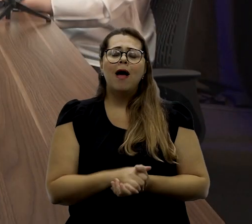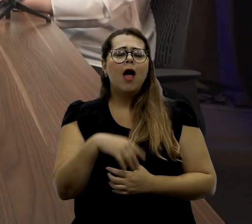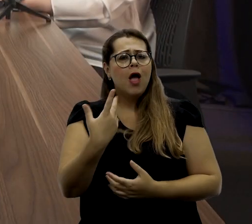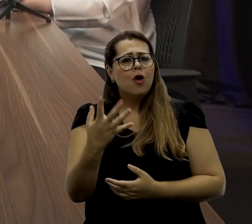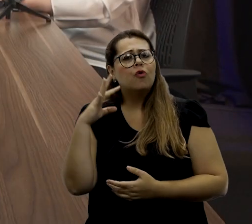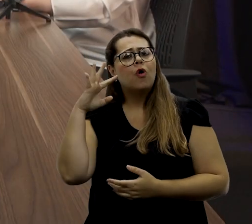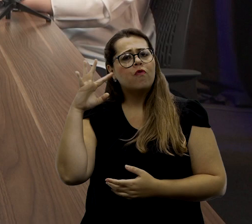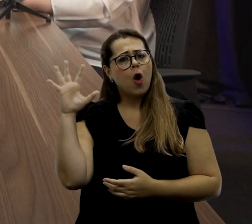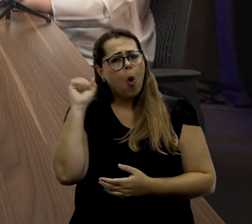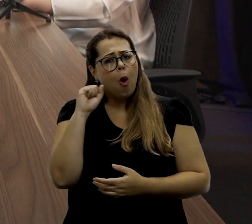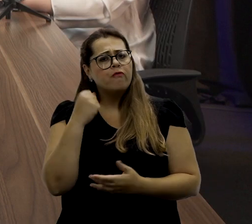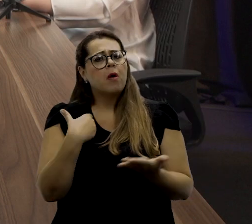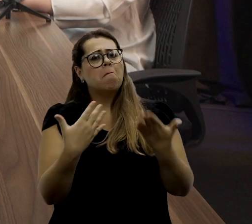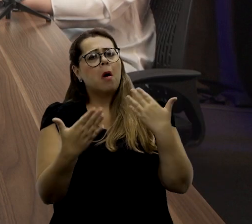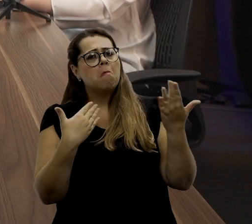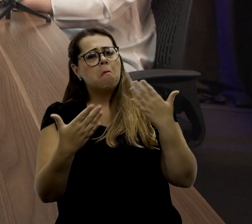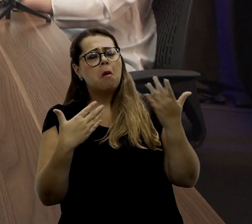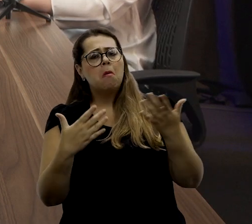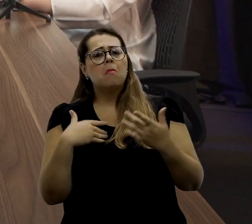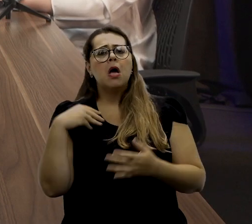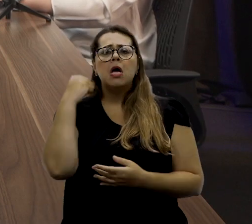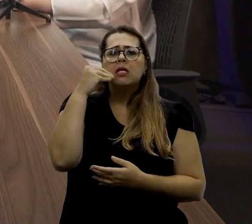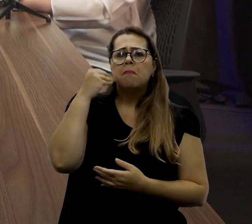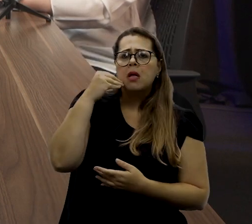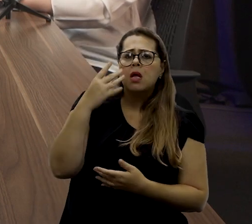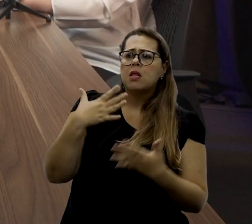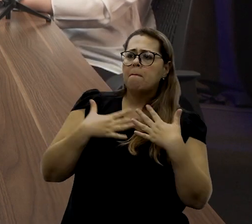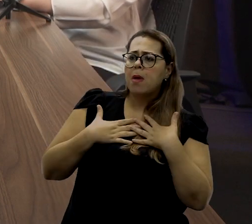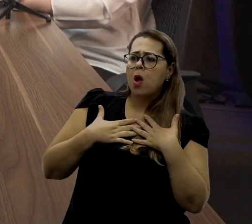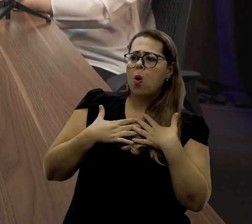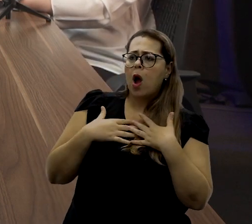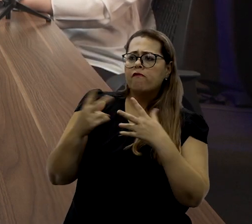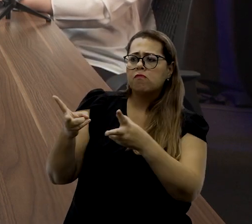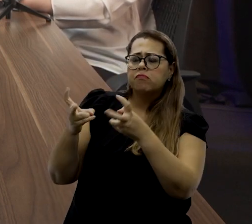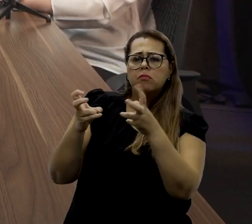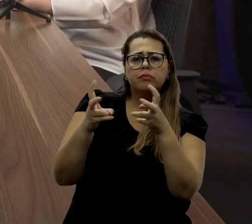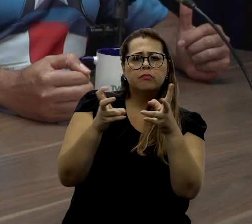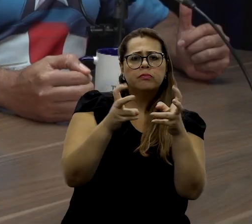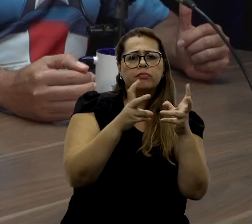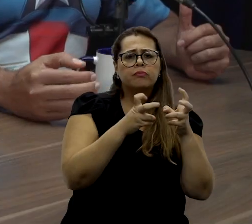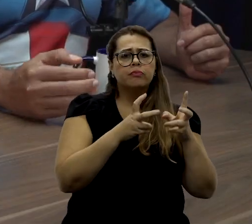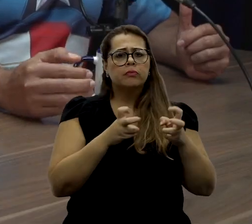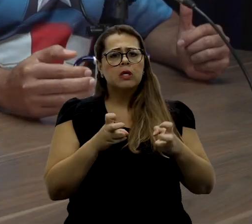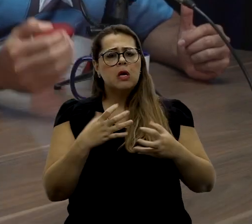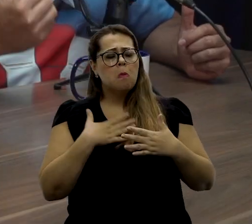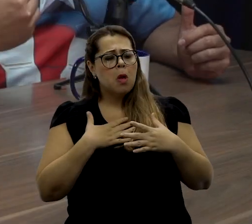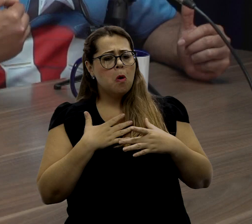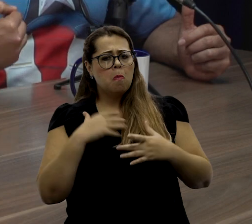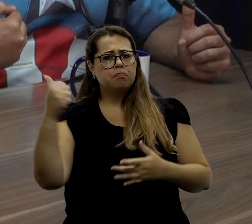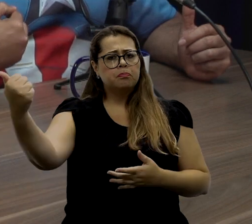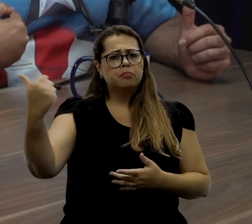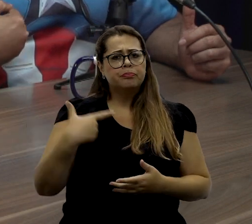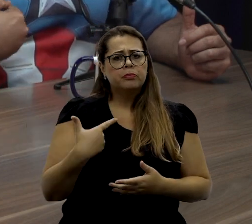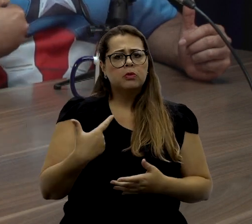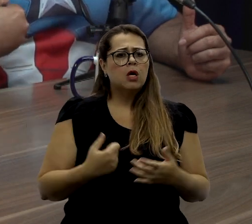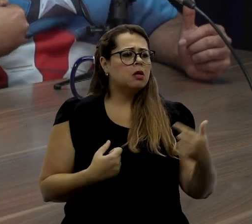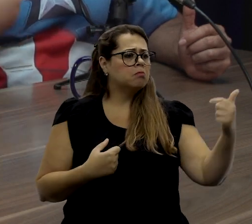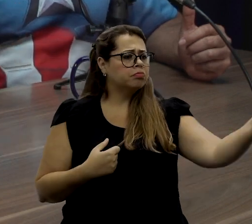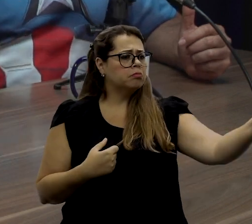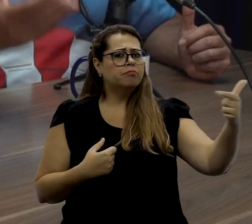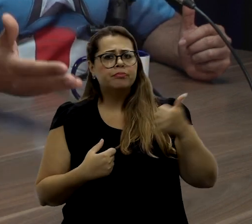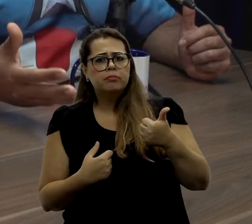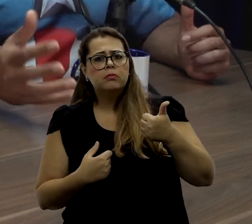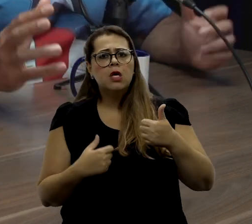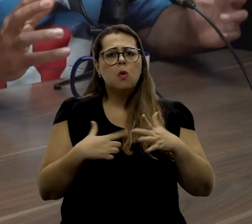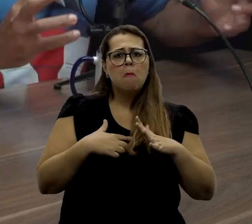começo a perceber, peraí, é igual ao meu? Eu tenho, ou até o problema dela é maior que o meu, né? Ou o meu problema é